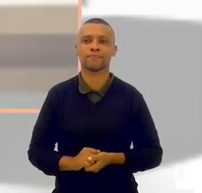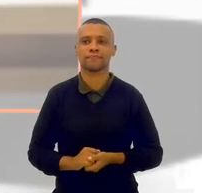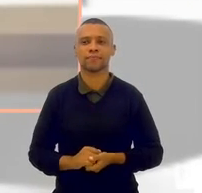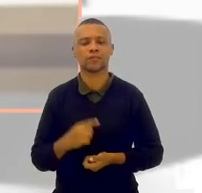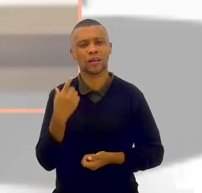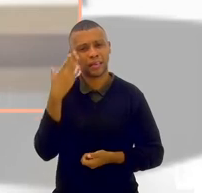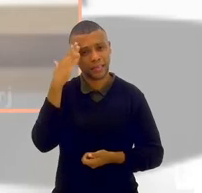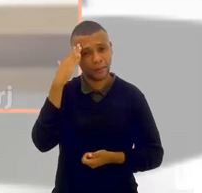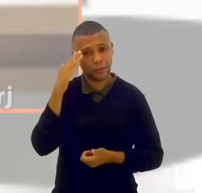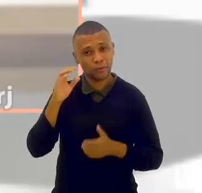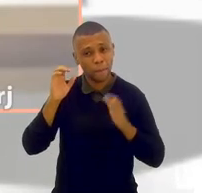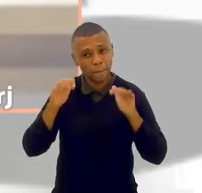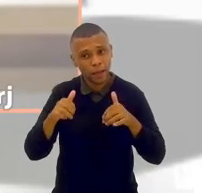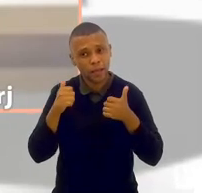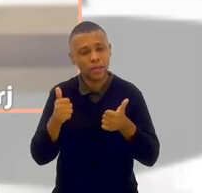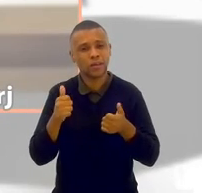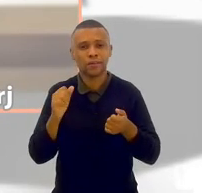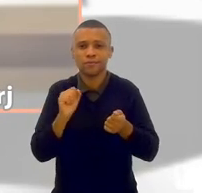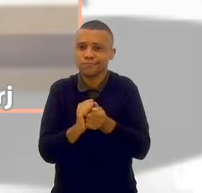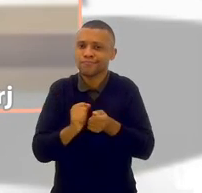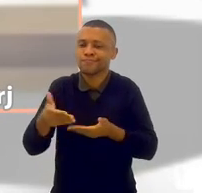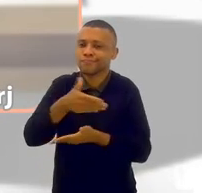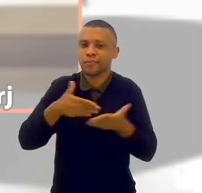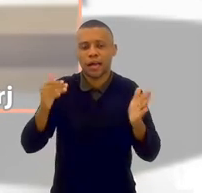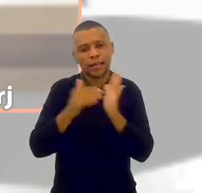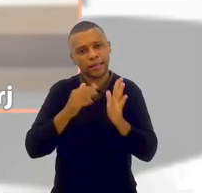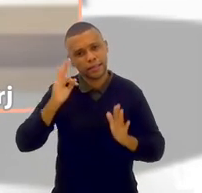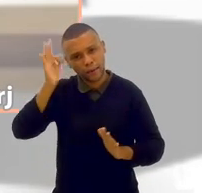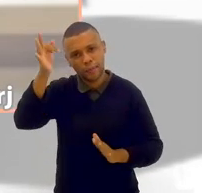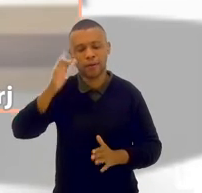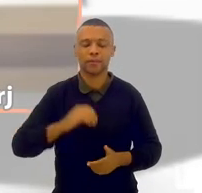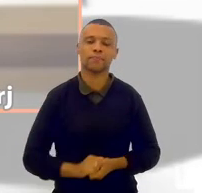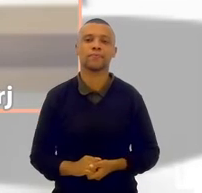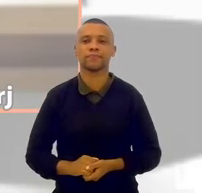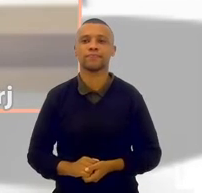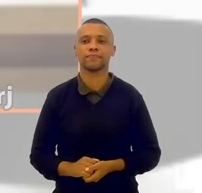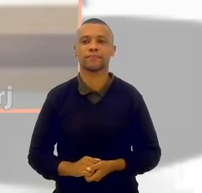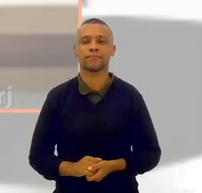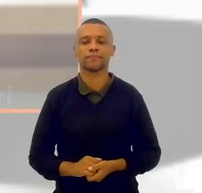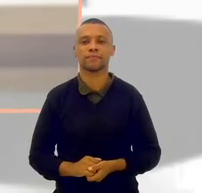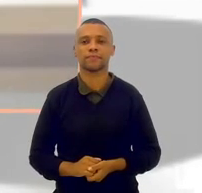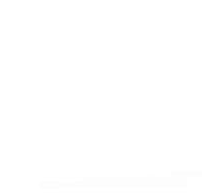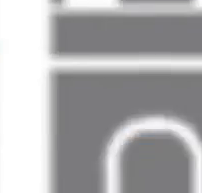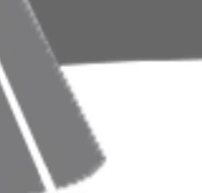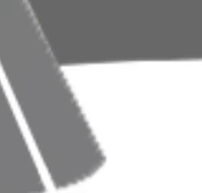pela sua audiência, que nós sabemos muito bem que é uma questão de escolha. Até o próximo programa. Tchau.